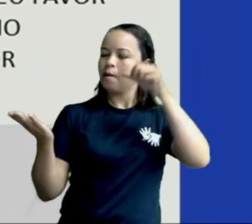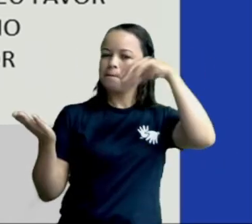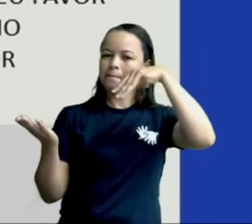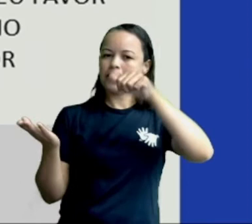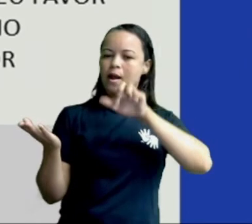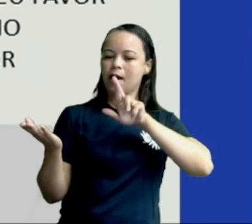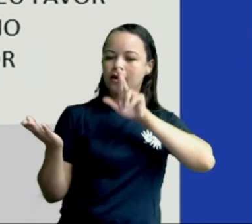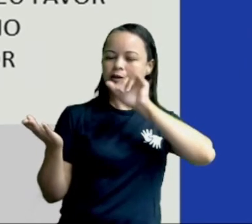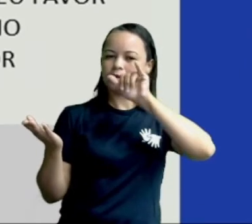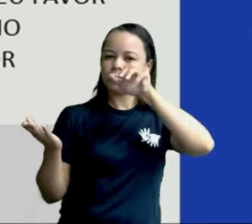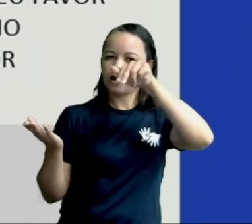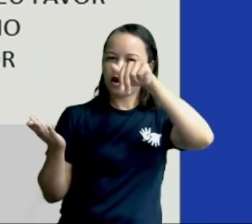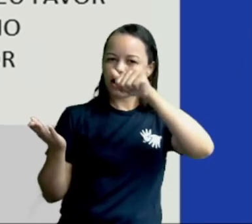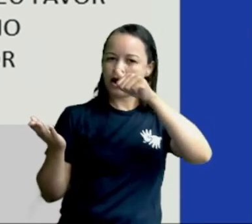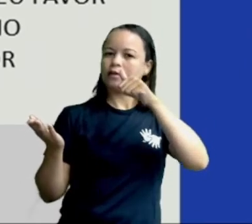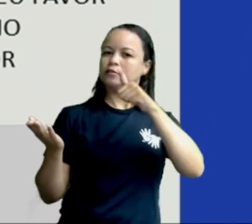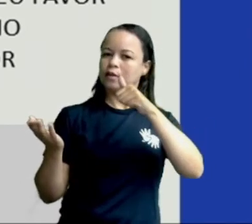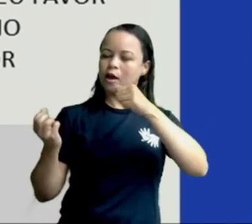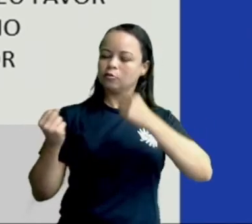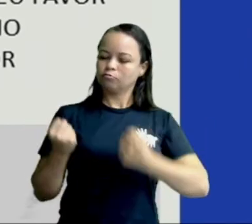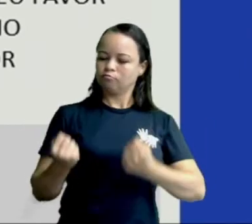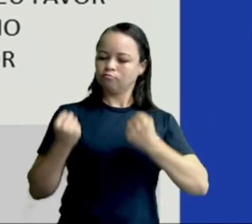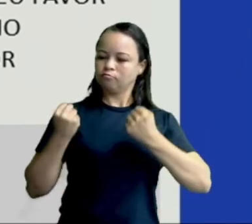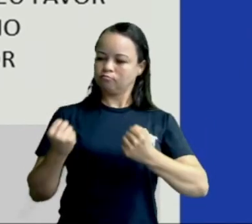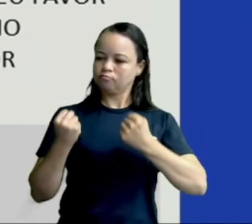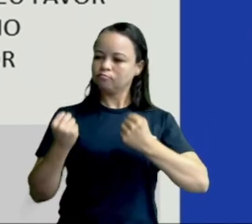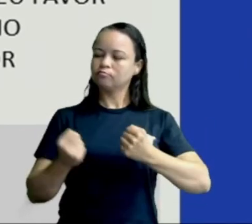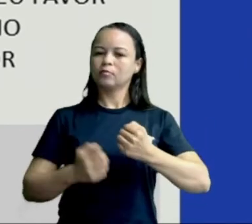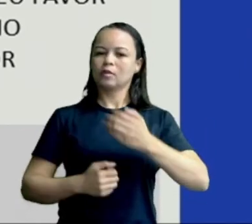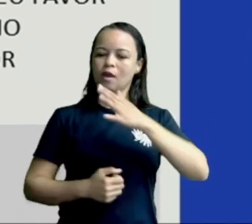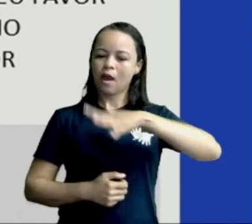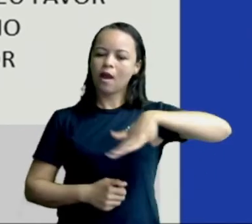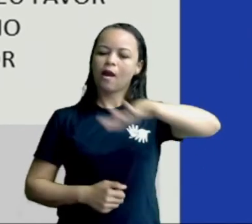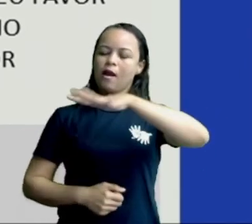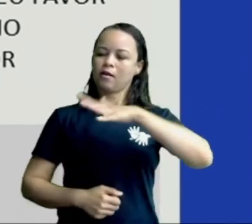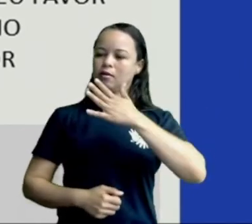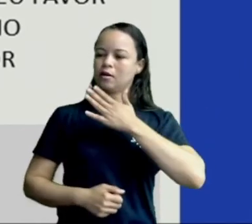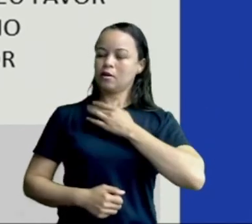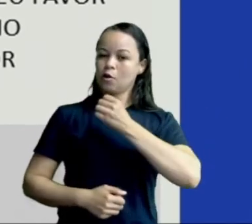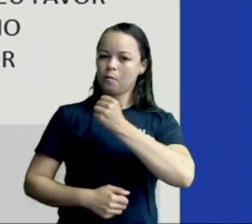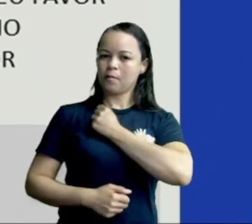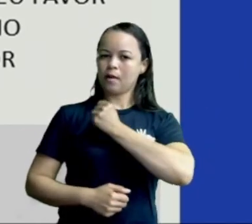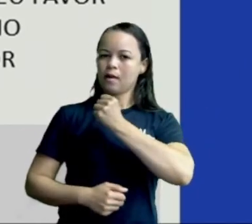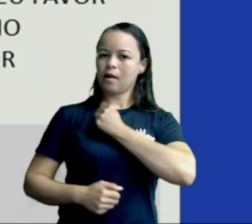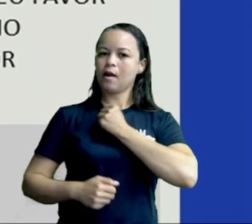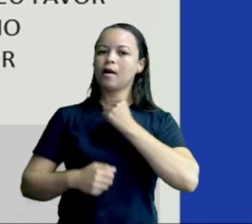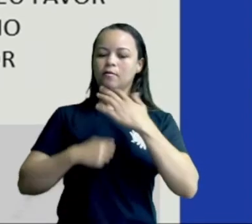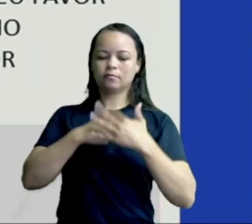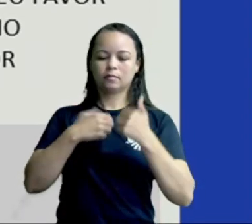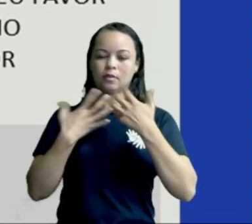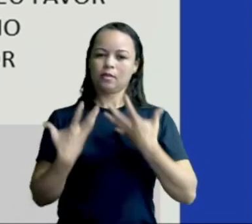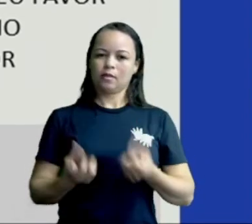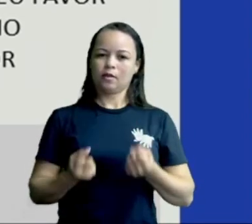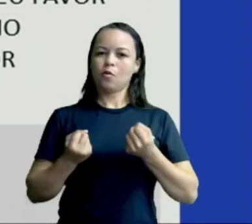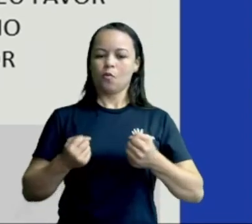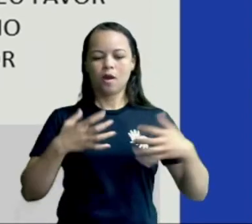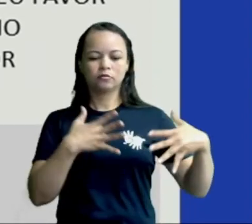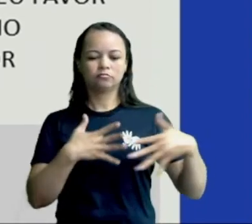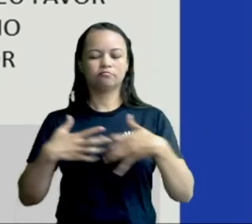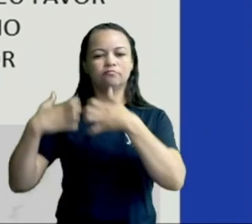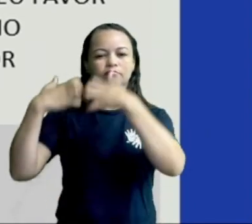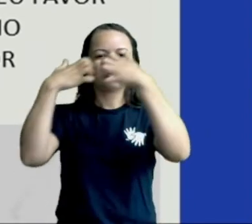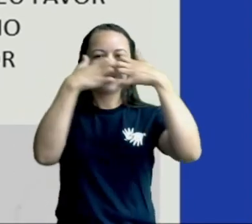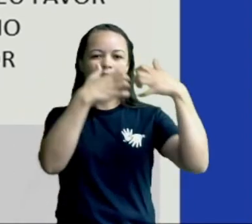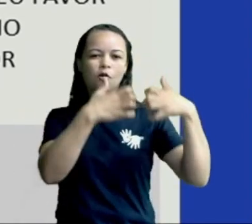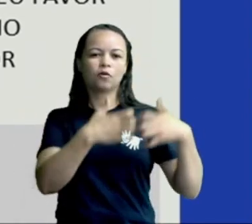de Mariana em gente forte, atende a voz da pátria que ele chama. Entre as